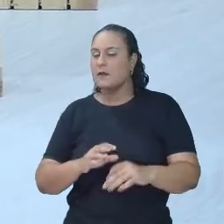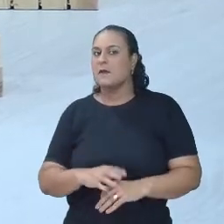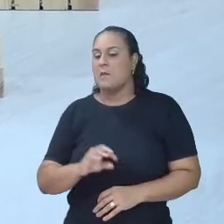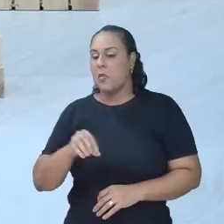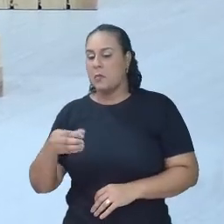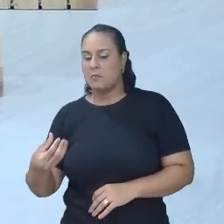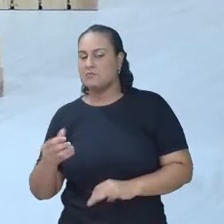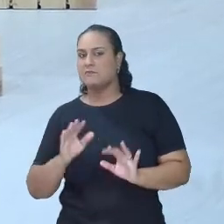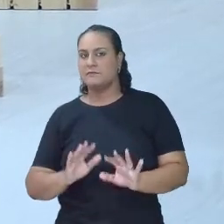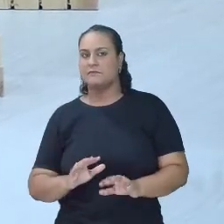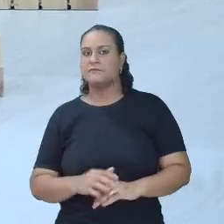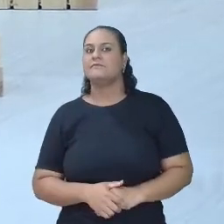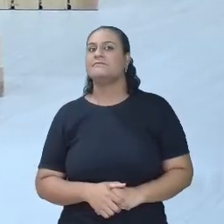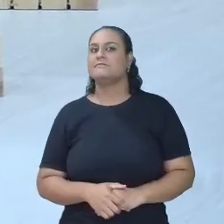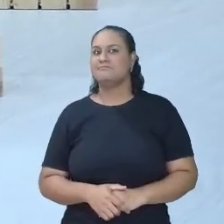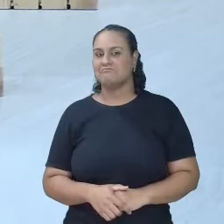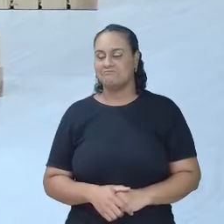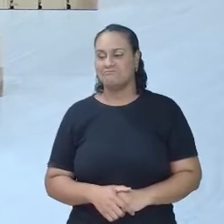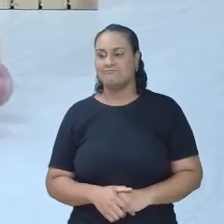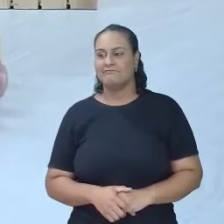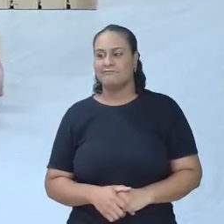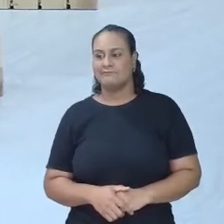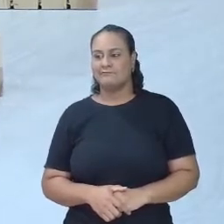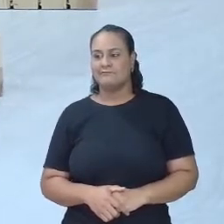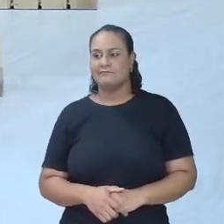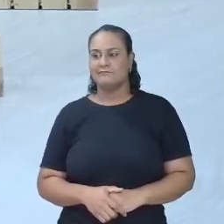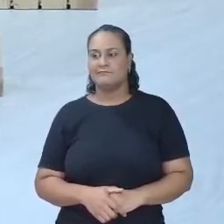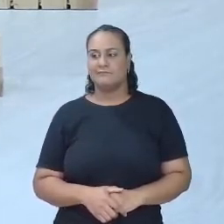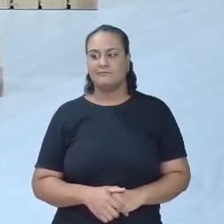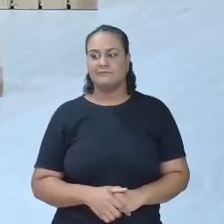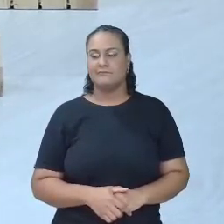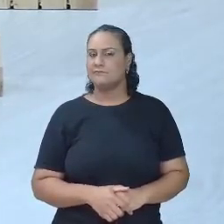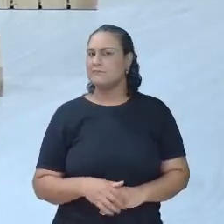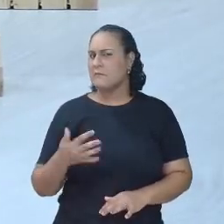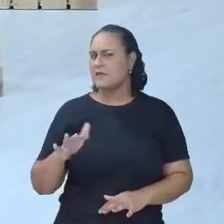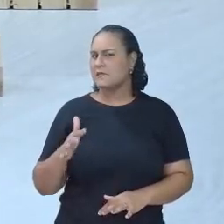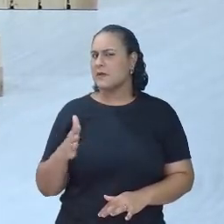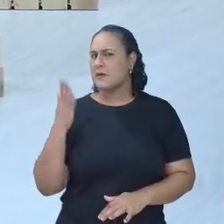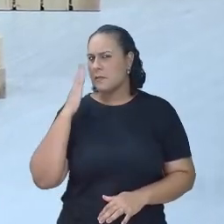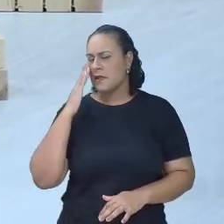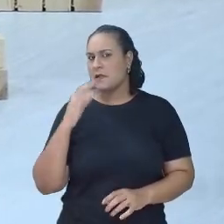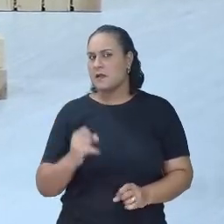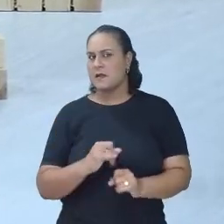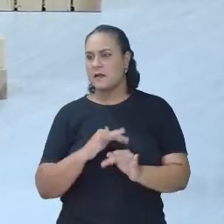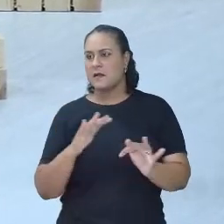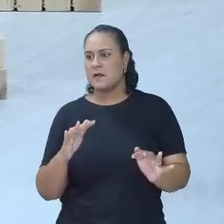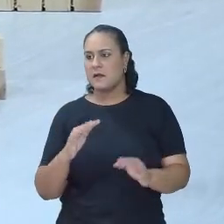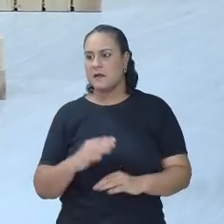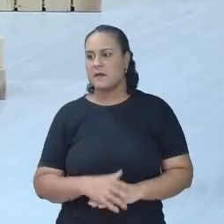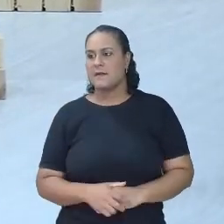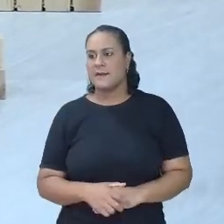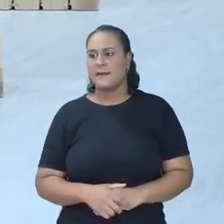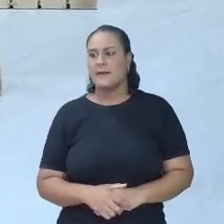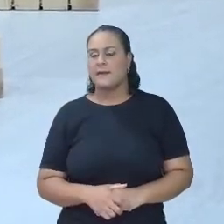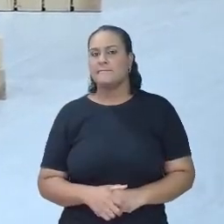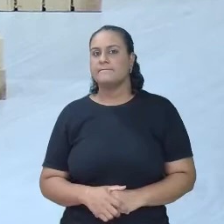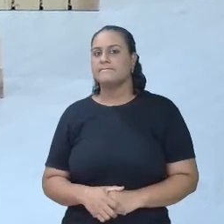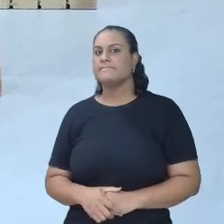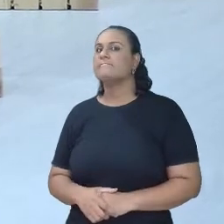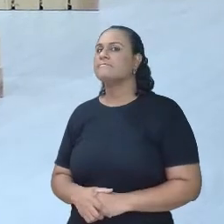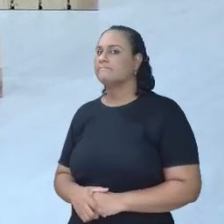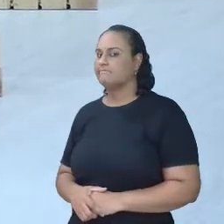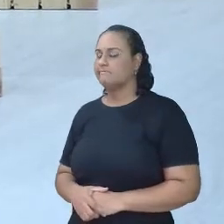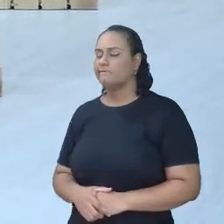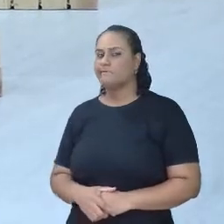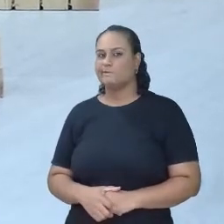aqui é ousadia, né não? Nessa percepção já dá para entender? Pronto. Senão eu teria que colocar ali e ia derrubar para vocês verem. Mas eu acho que aqui já dá